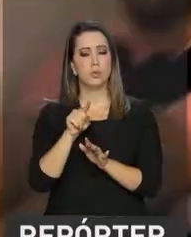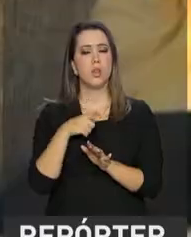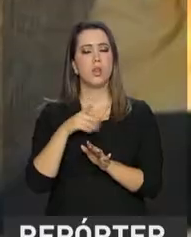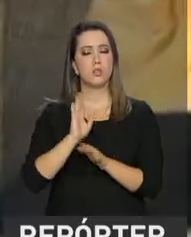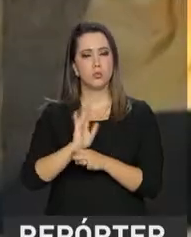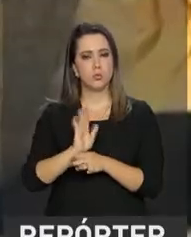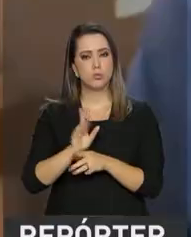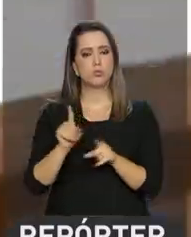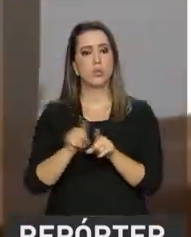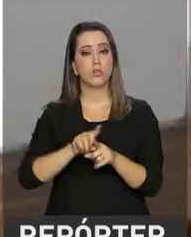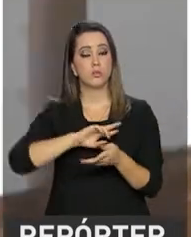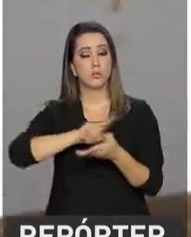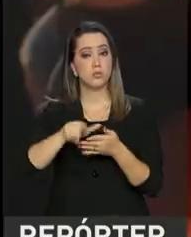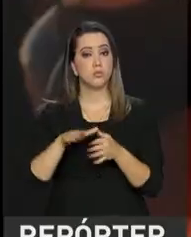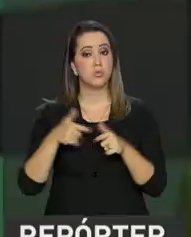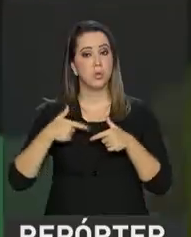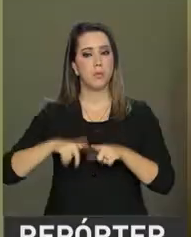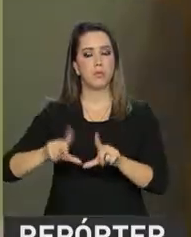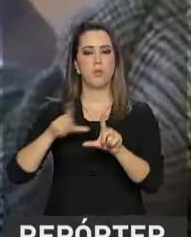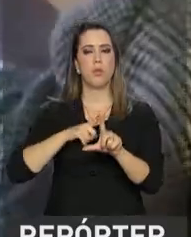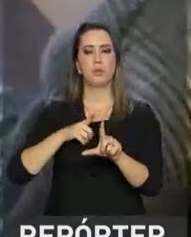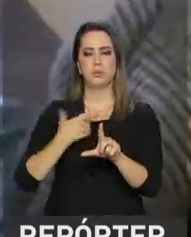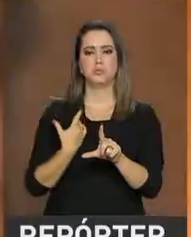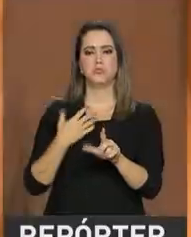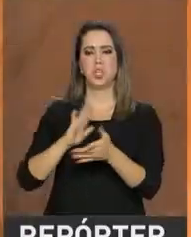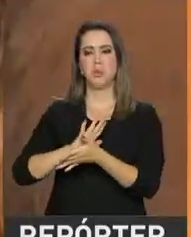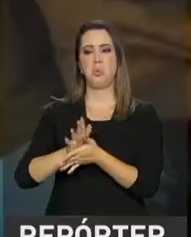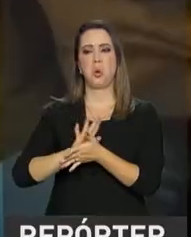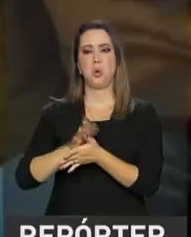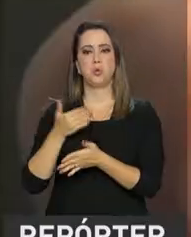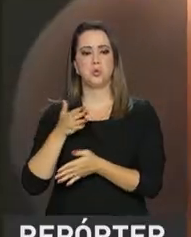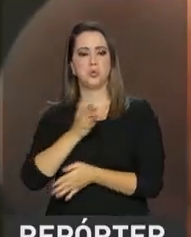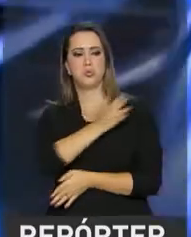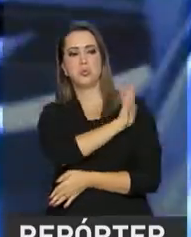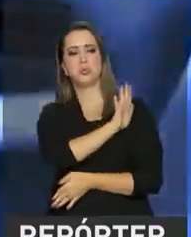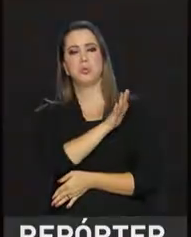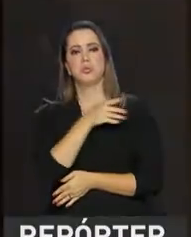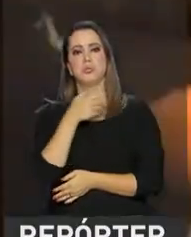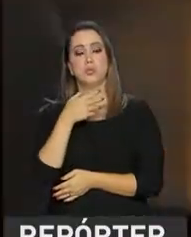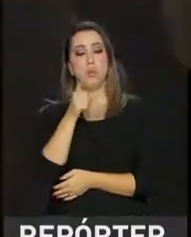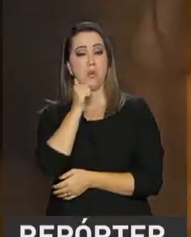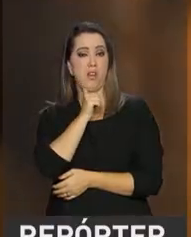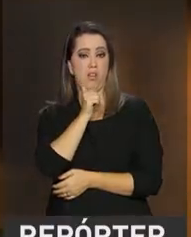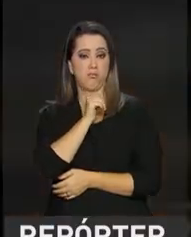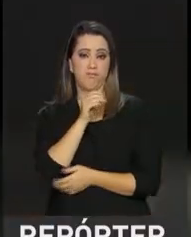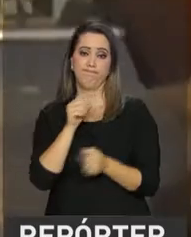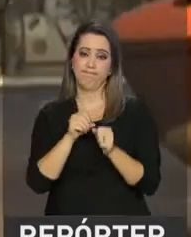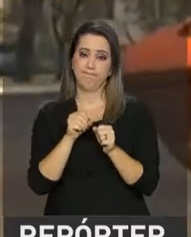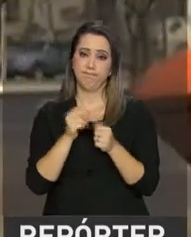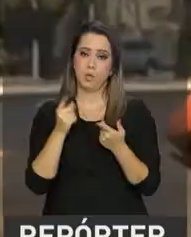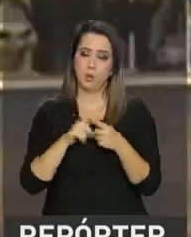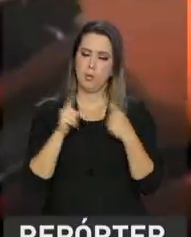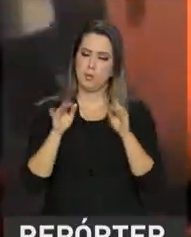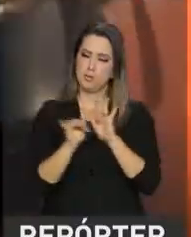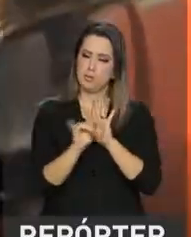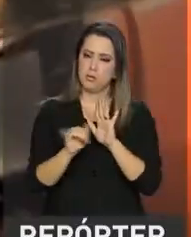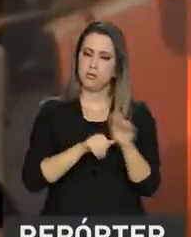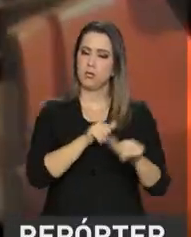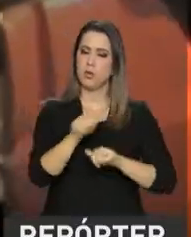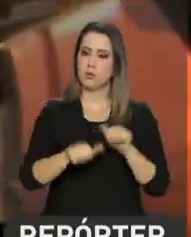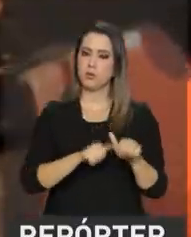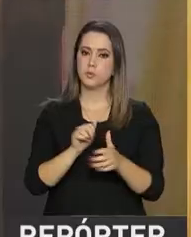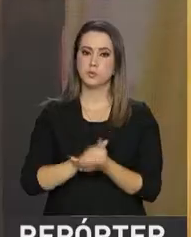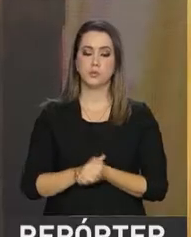Gramado, acredita que ainda há preconceito de gênero no cinema, mas que esses editais podem ajudar a mudar essa realidade.